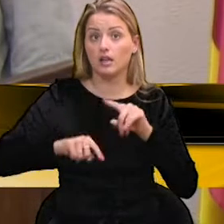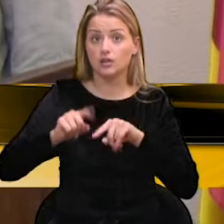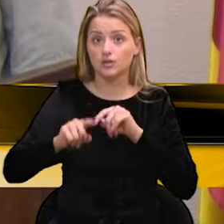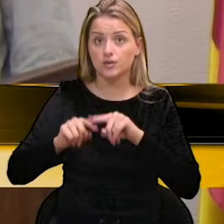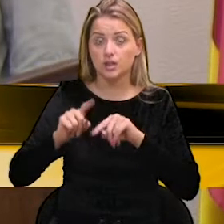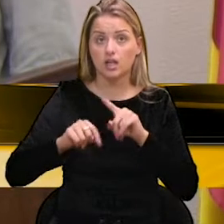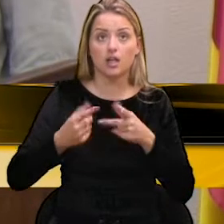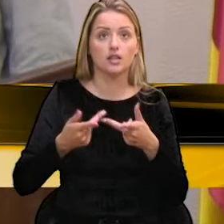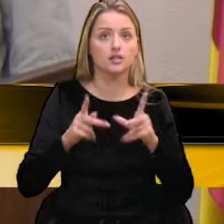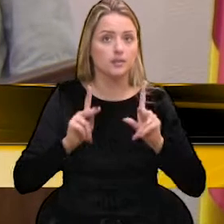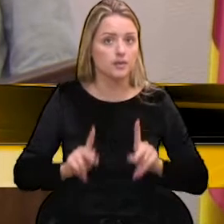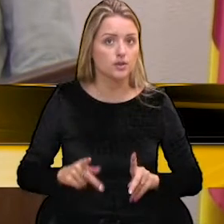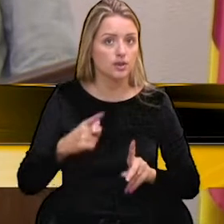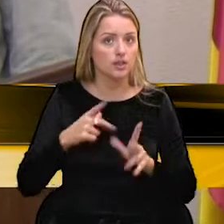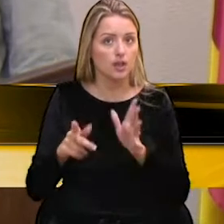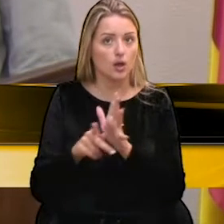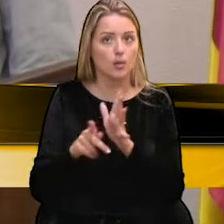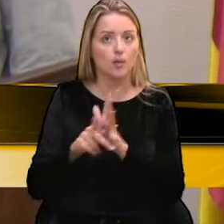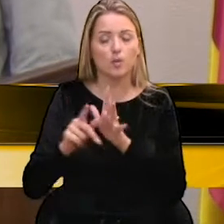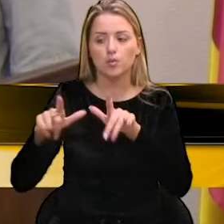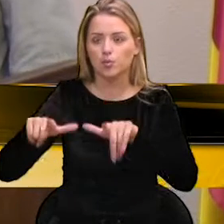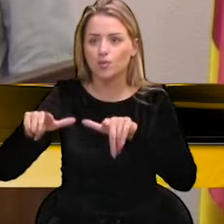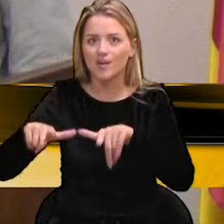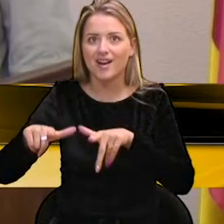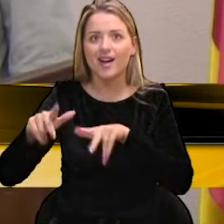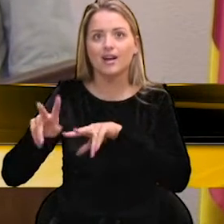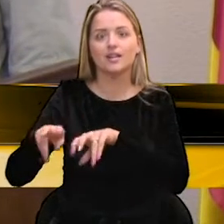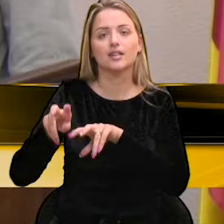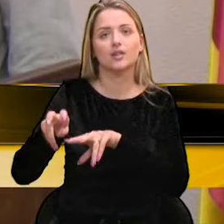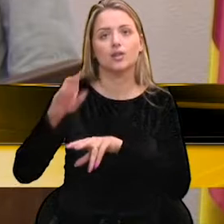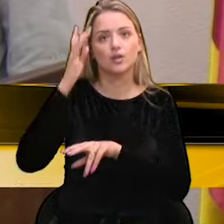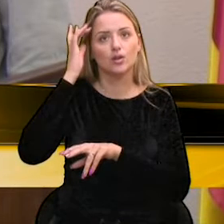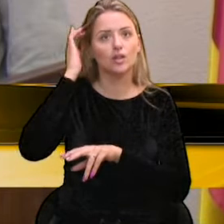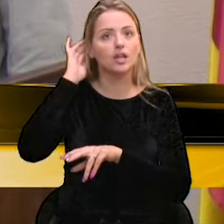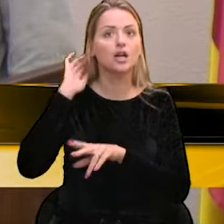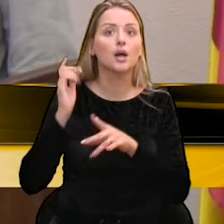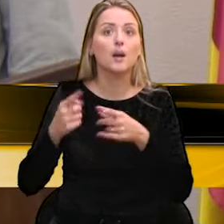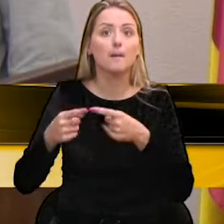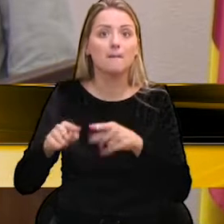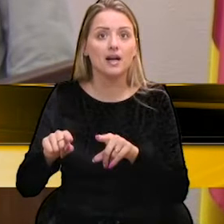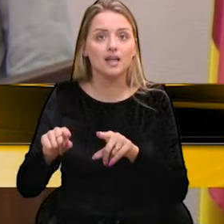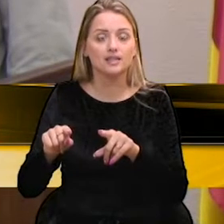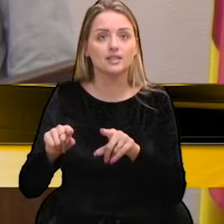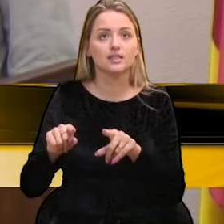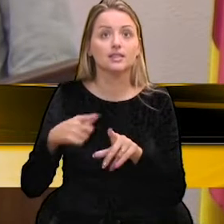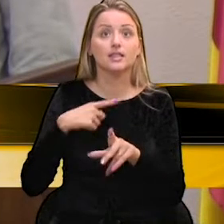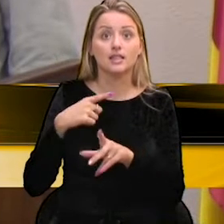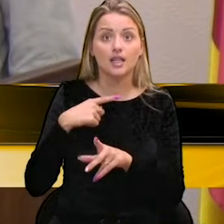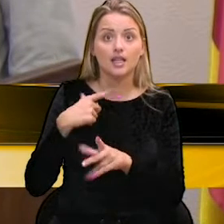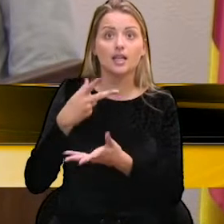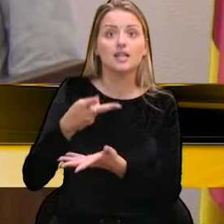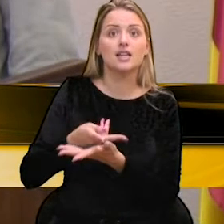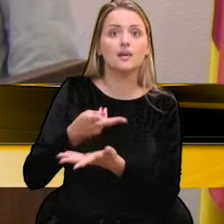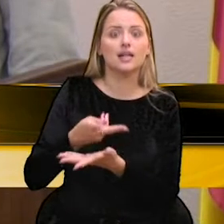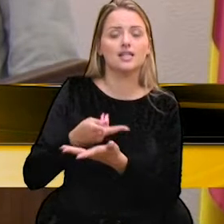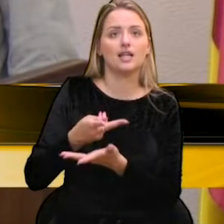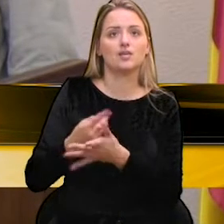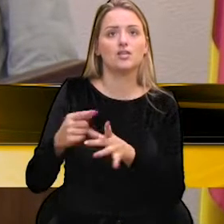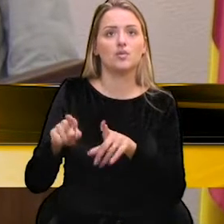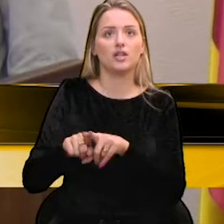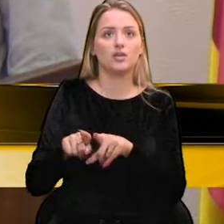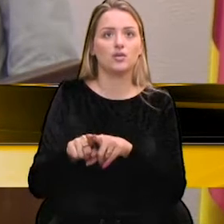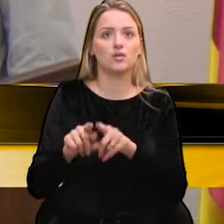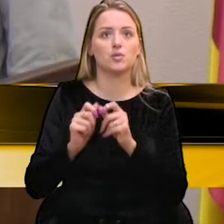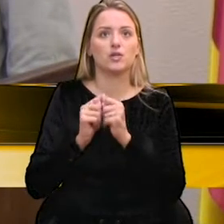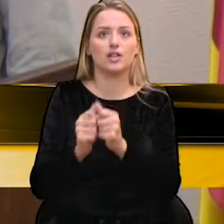ter sua chacrazinha, de ter seu trabalho, mas manter a propriedade produtiva, estamos